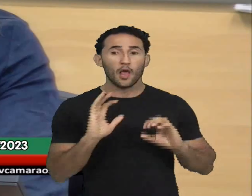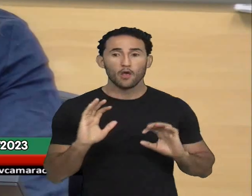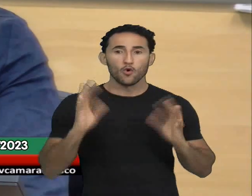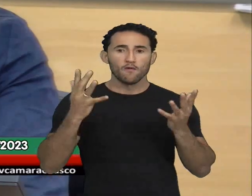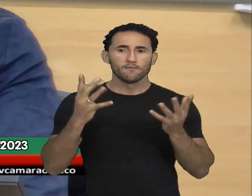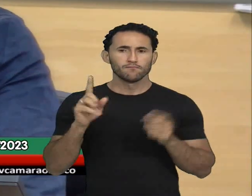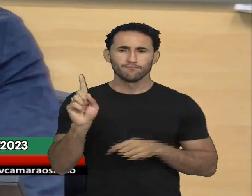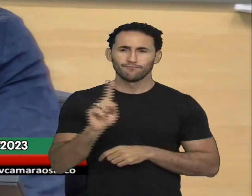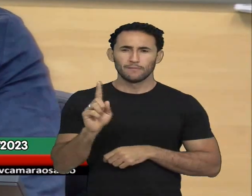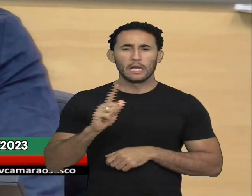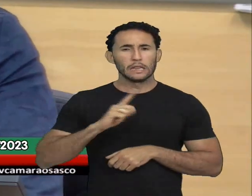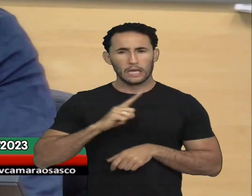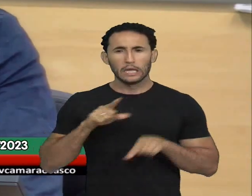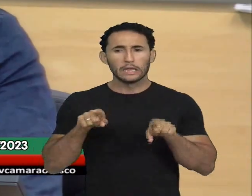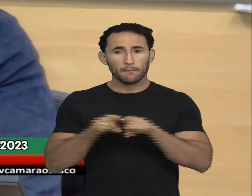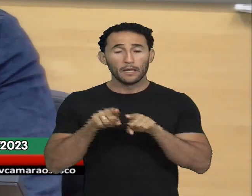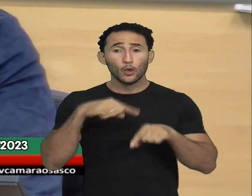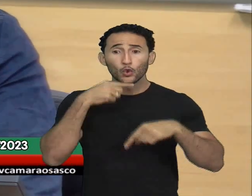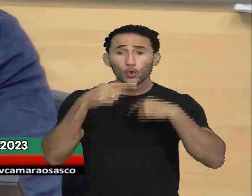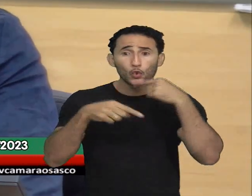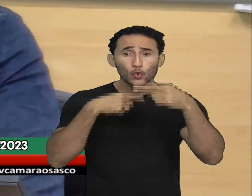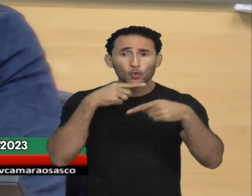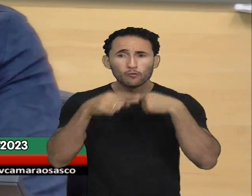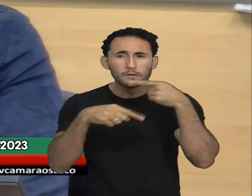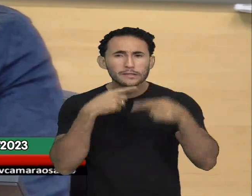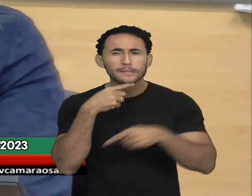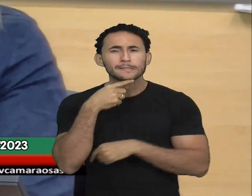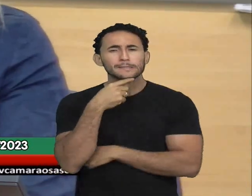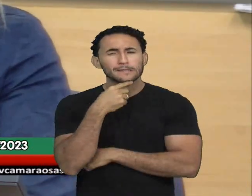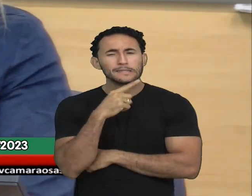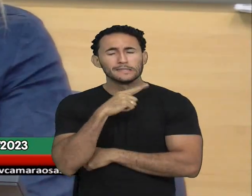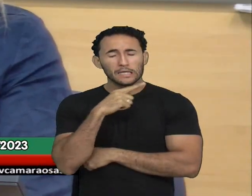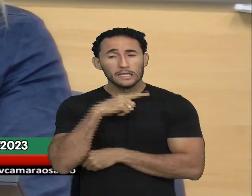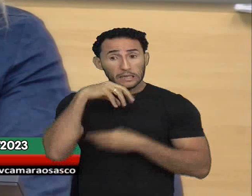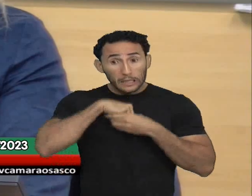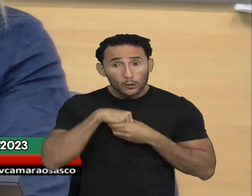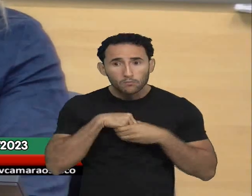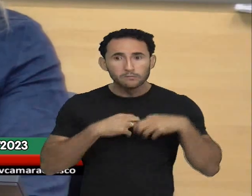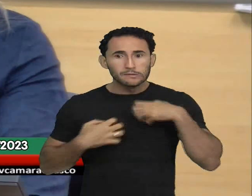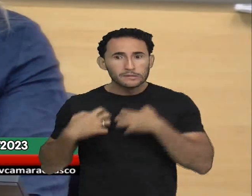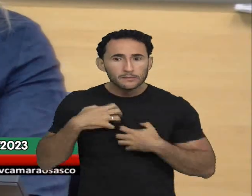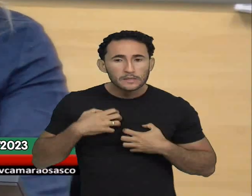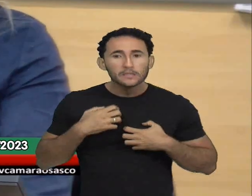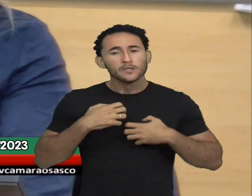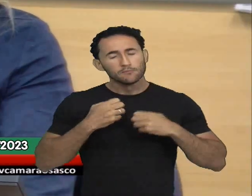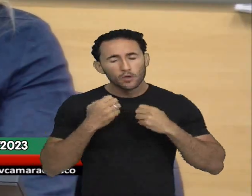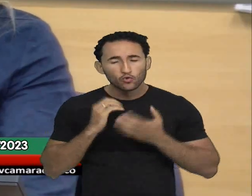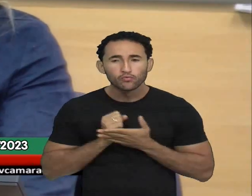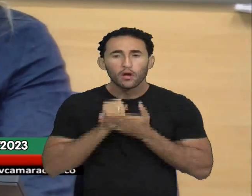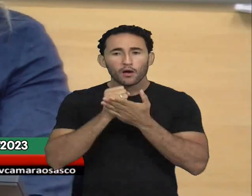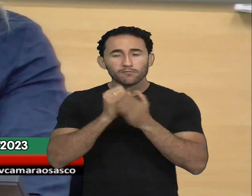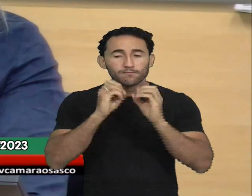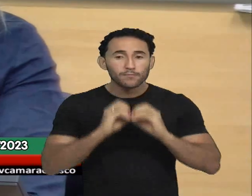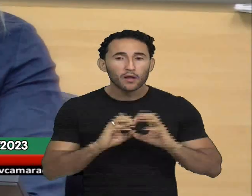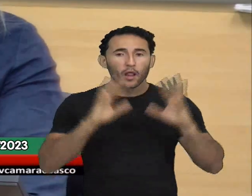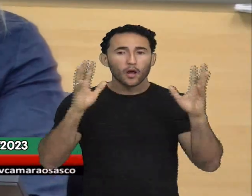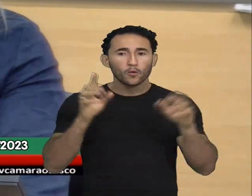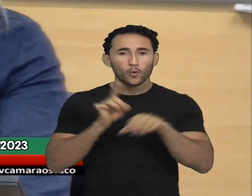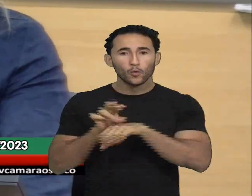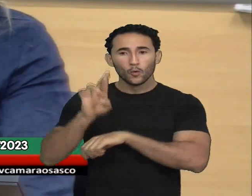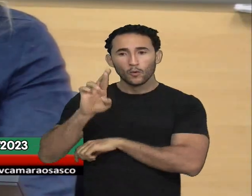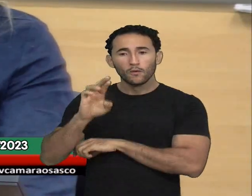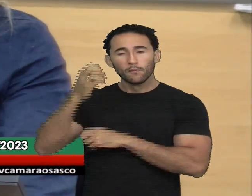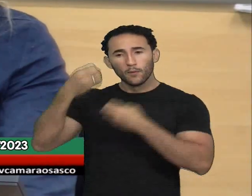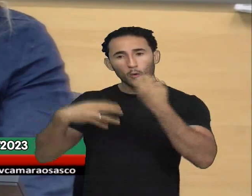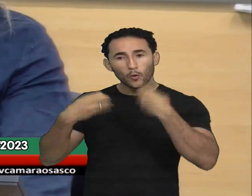questão de esclarecer as dúvidas que ficam, né? Então, deixar bem claro que estamos à disposição, como o doutor falou, qualquer dúvida